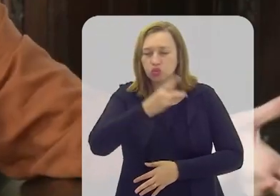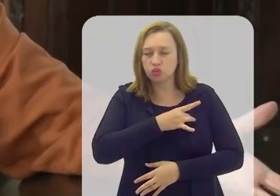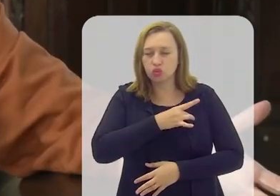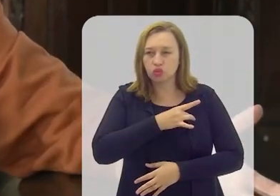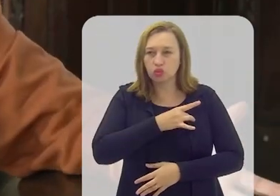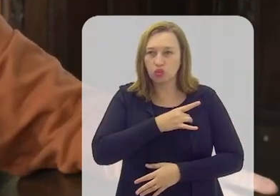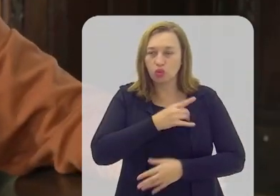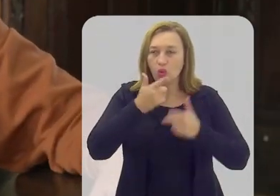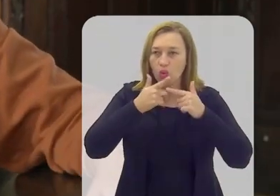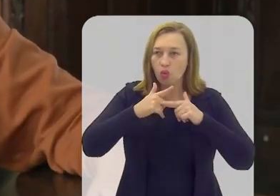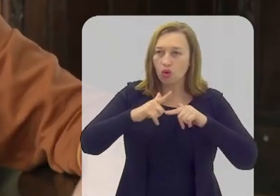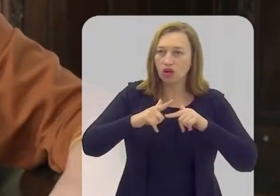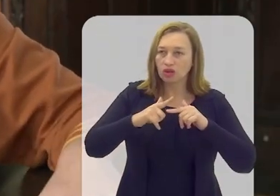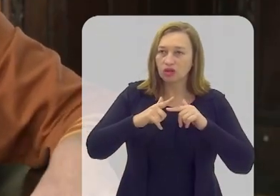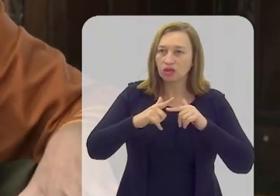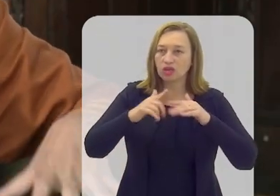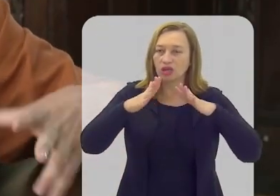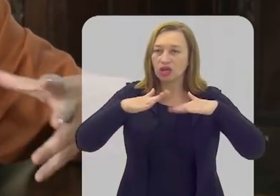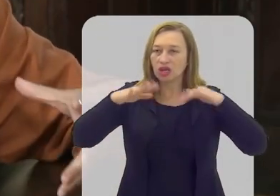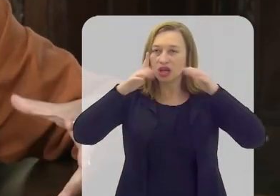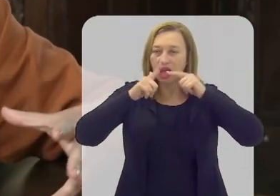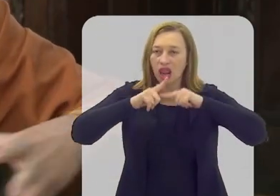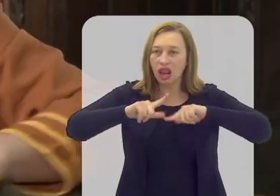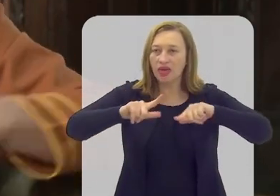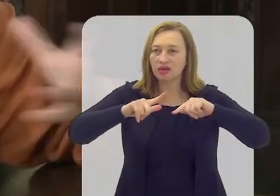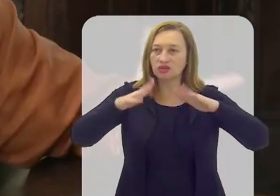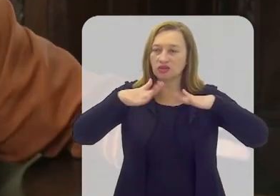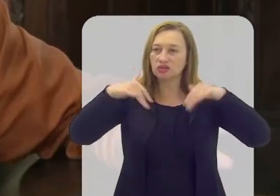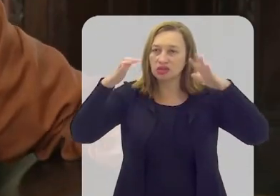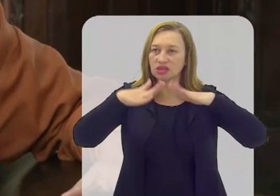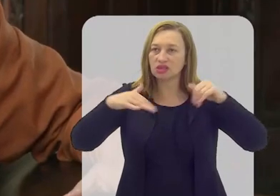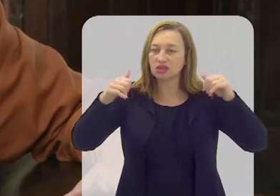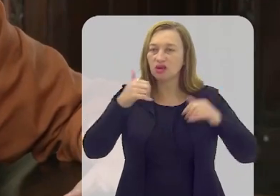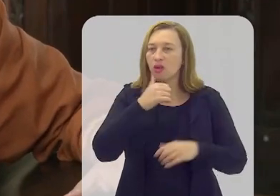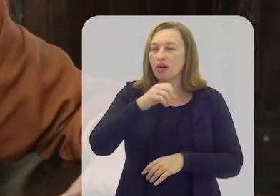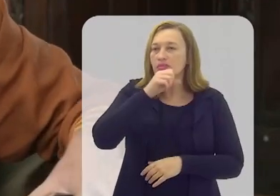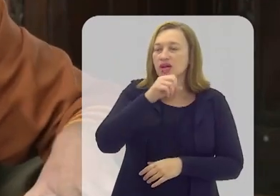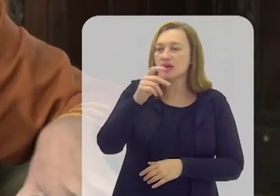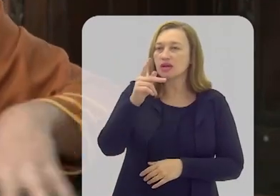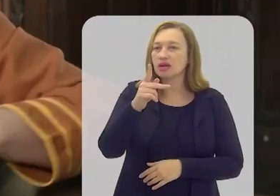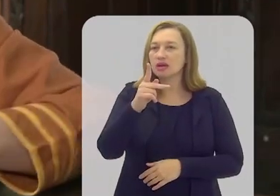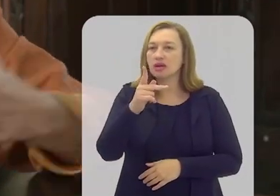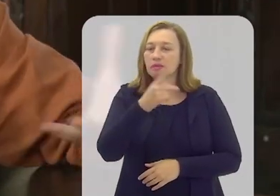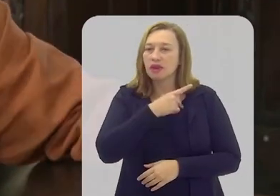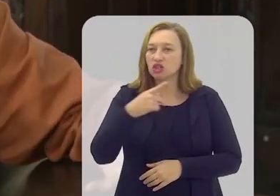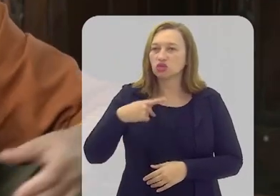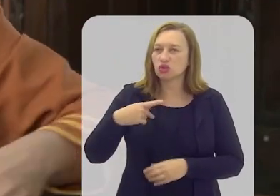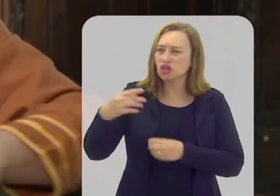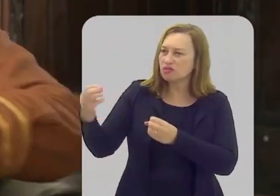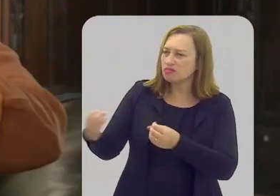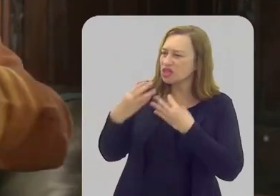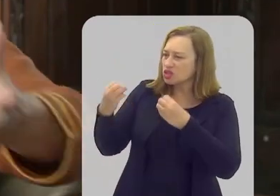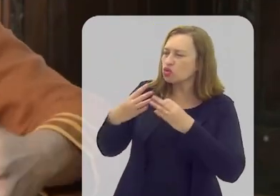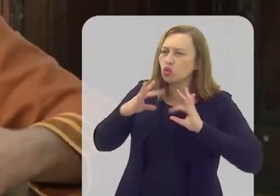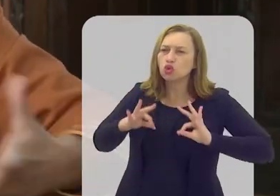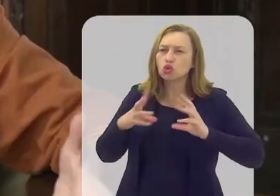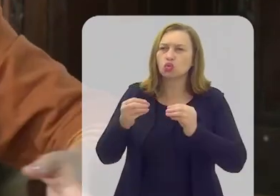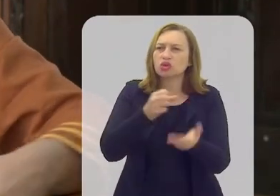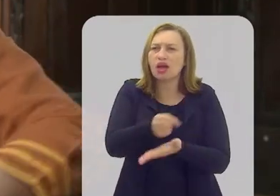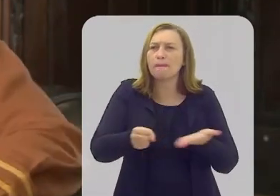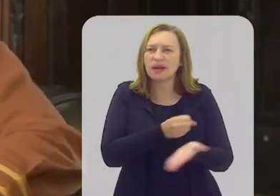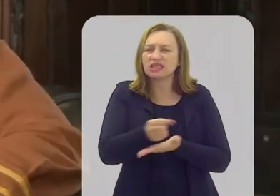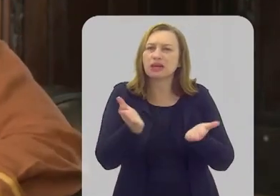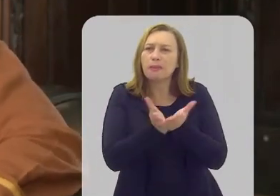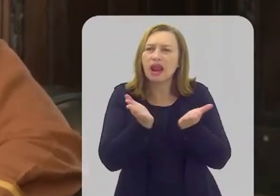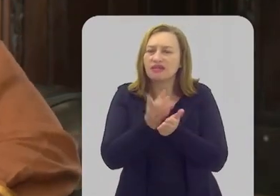as línguas naquele lugar. Então, eu tenho uma mãe que é pastora 24 horas e me passou tudo que a gente tem de